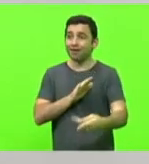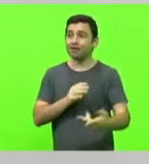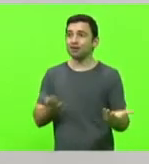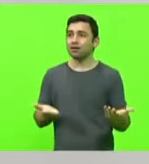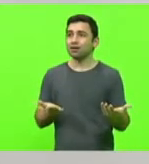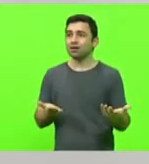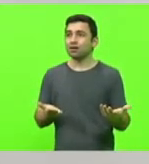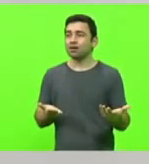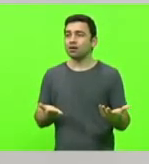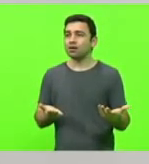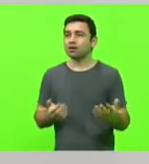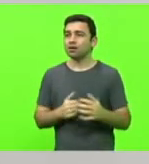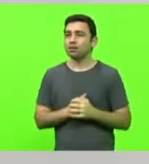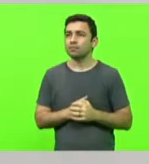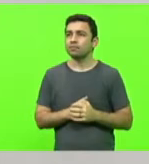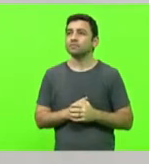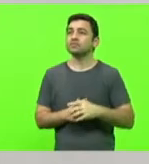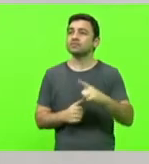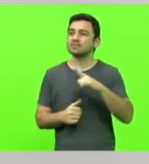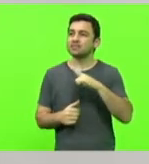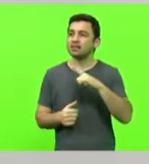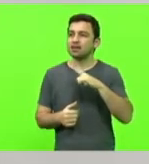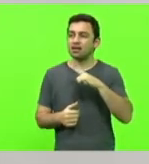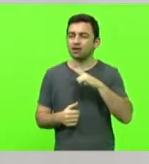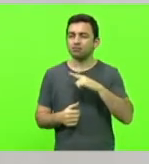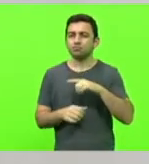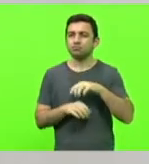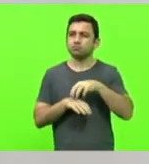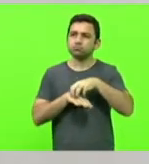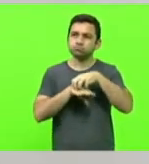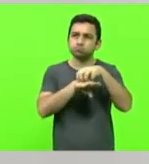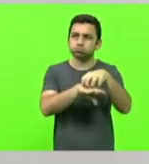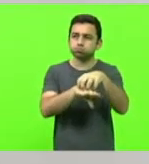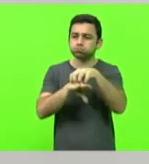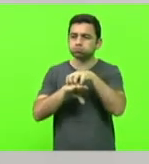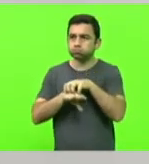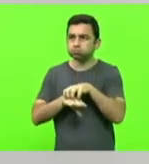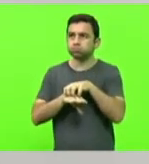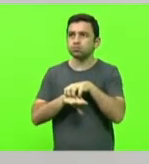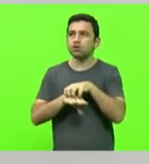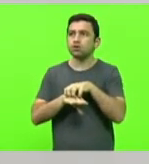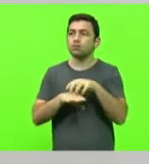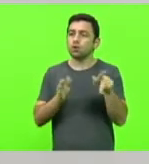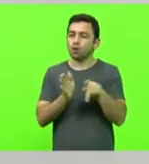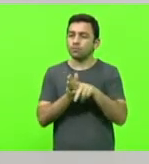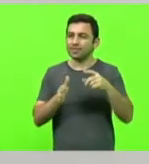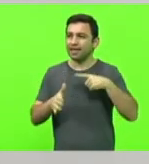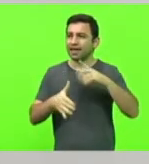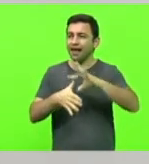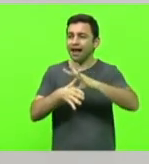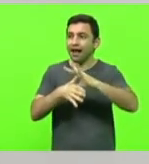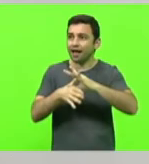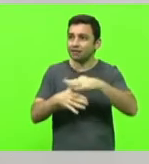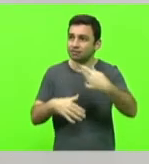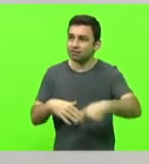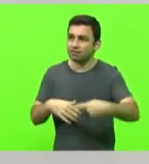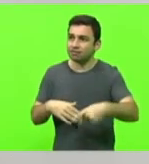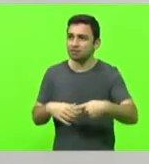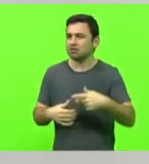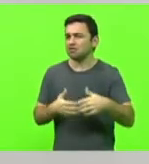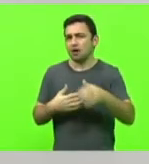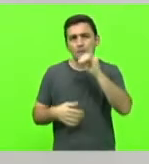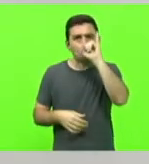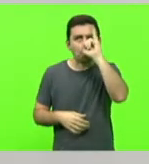frete, ele incide, ele gera pouca diferença para o catarinense. Nós temos a proteína animal aqui dentro, seja de origem